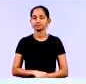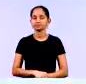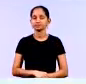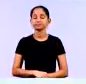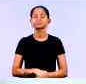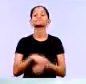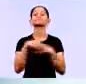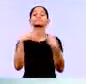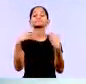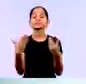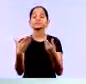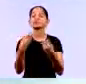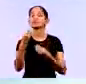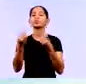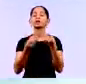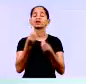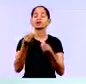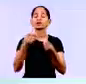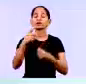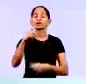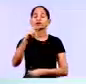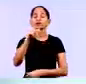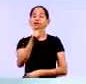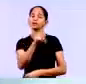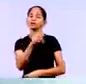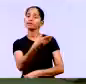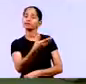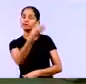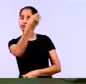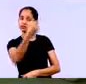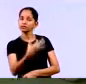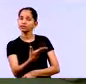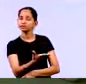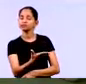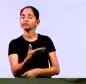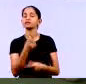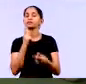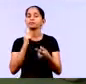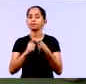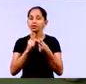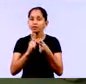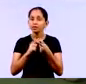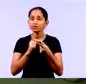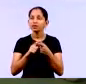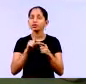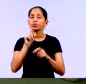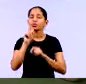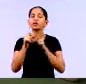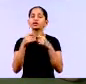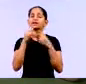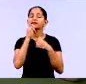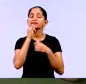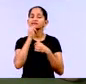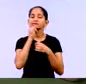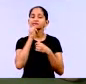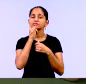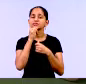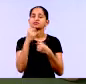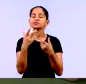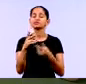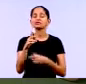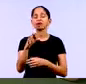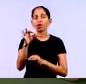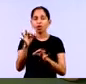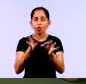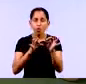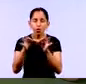Professor, de que é que se trata, professor Paulo? O que é este orçamento de matéria-prima?